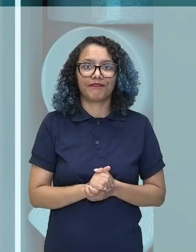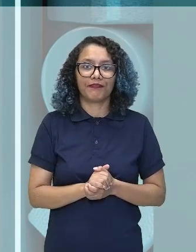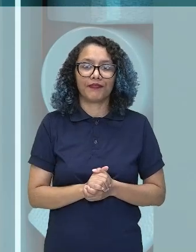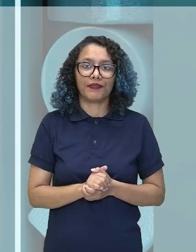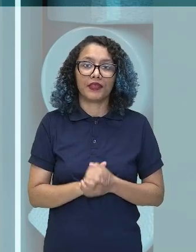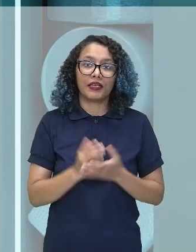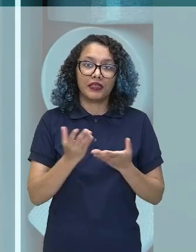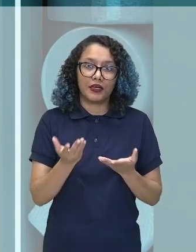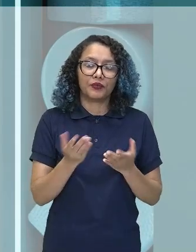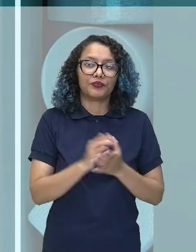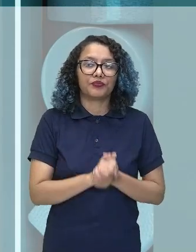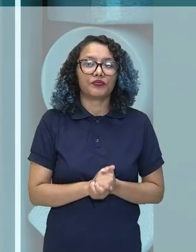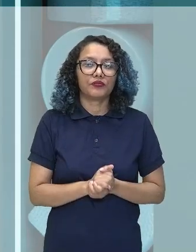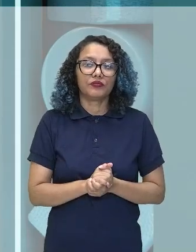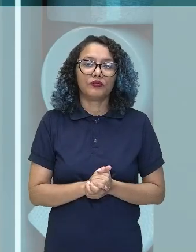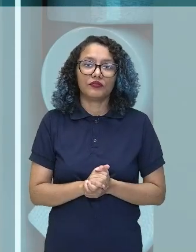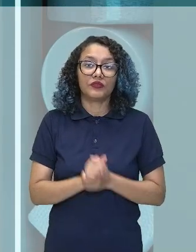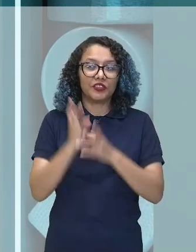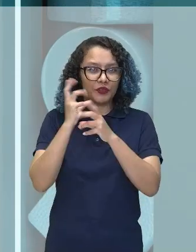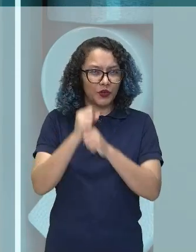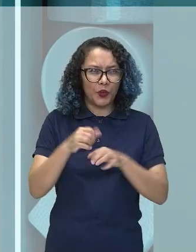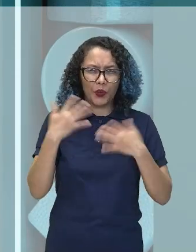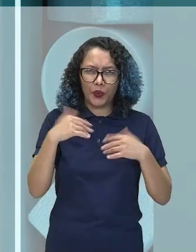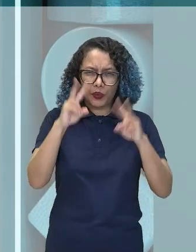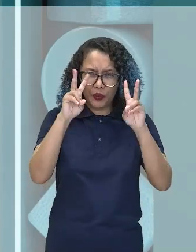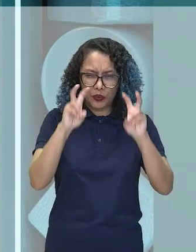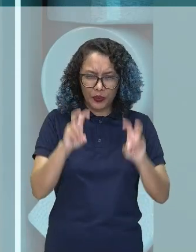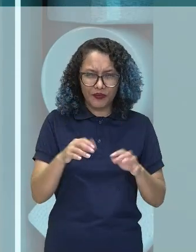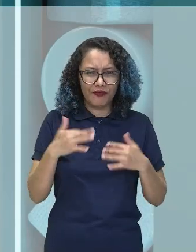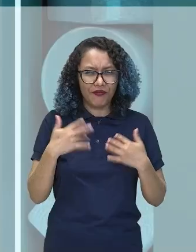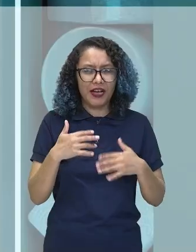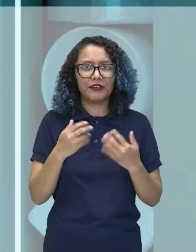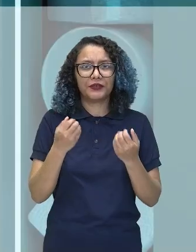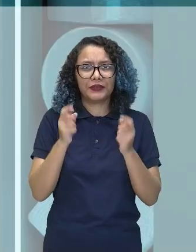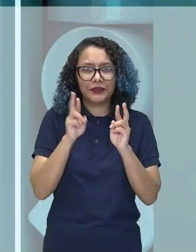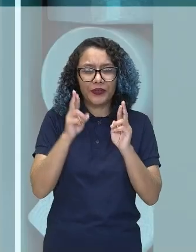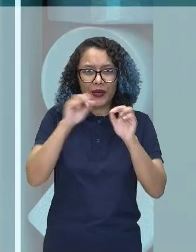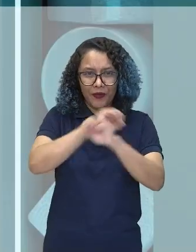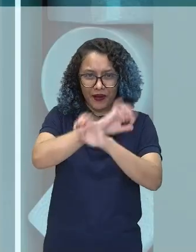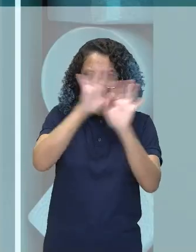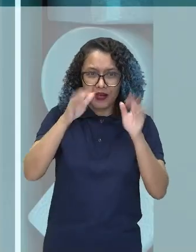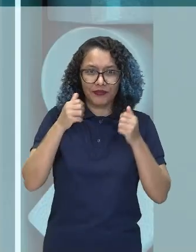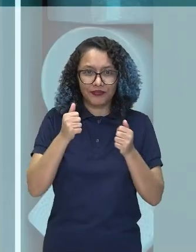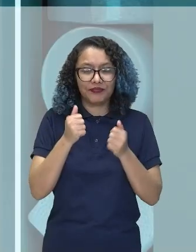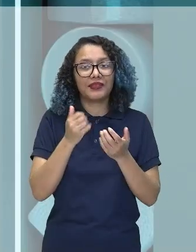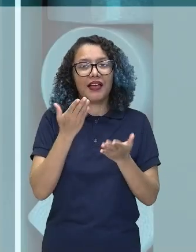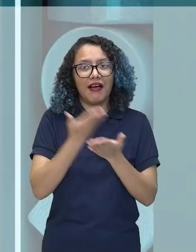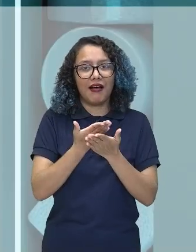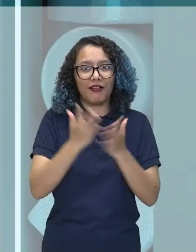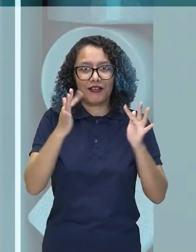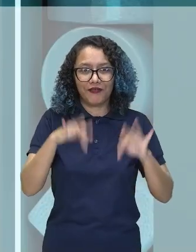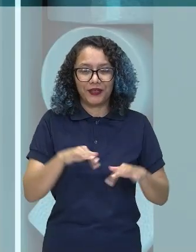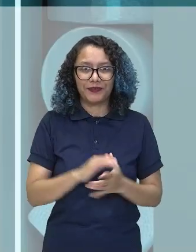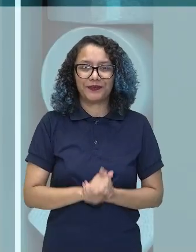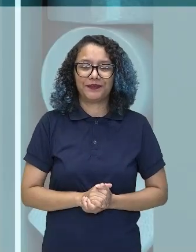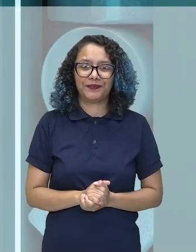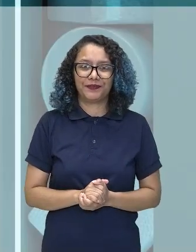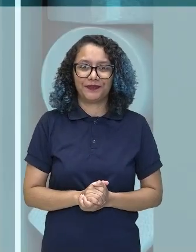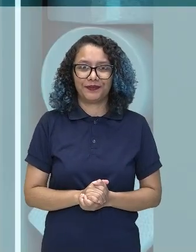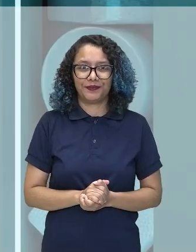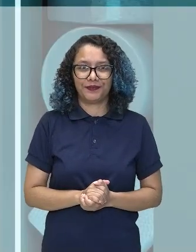nós revisamos bastante coisa aqui, espero que tudo tenha ficado claro para você, e essa foi a nossa aula de hoje.